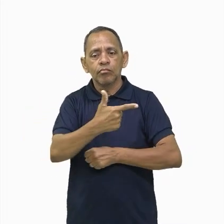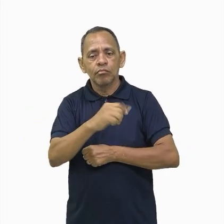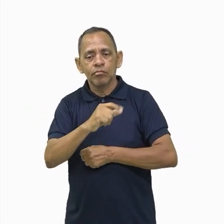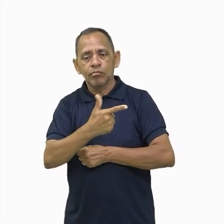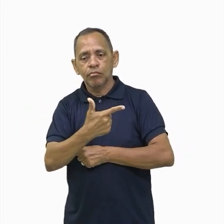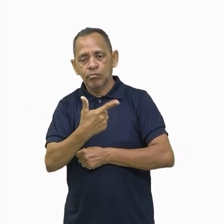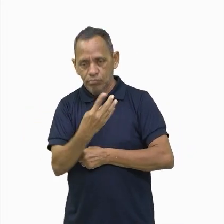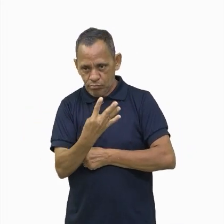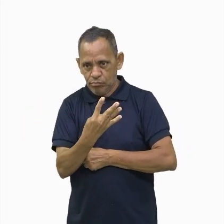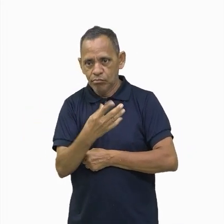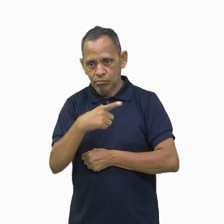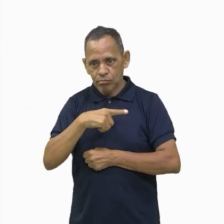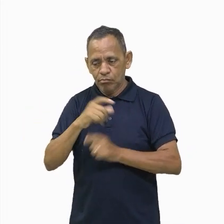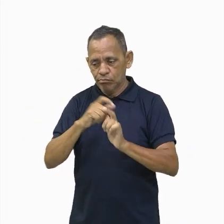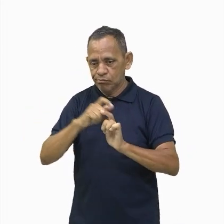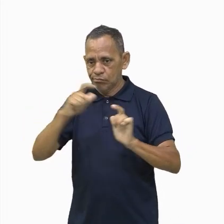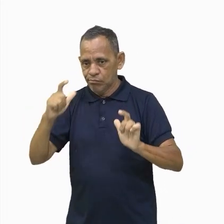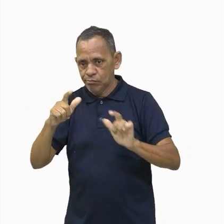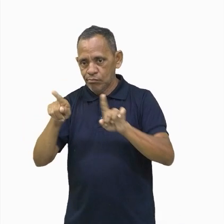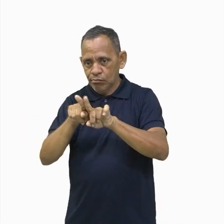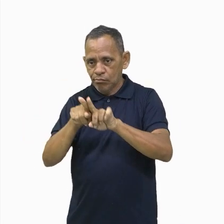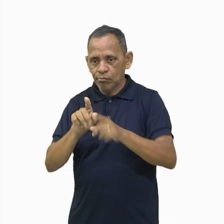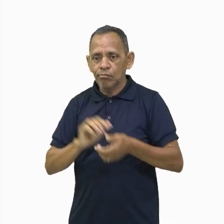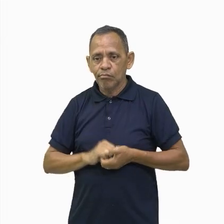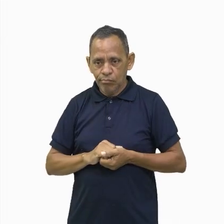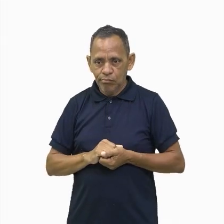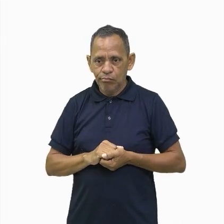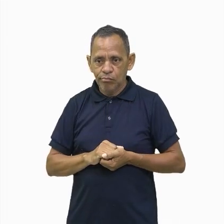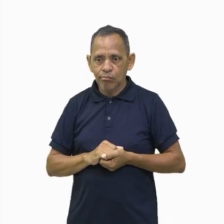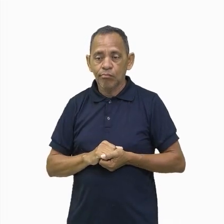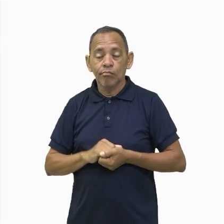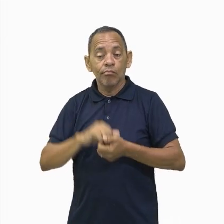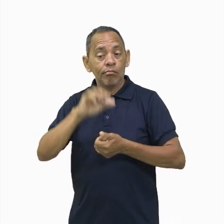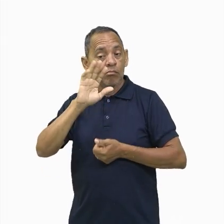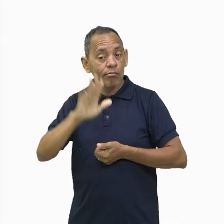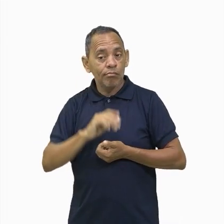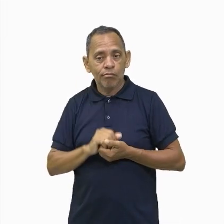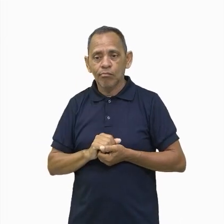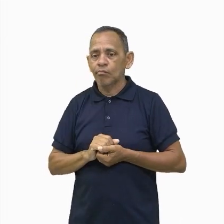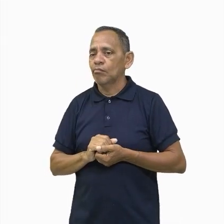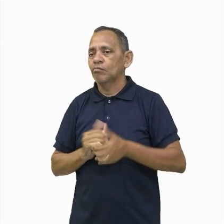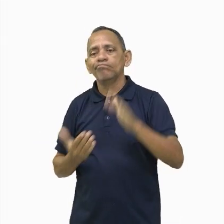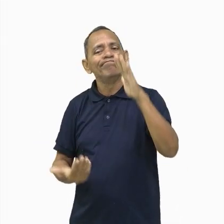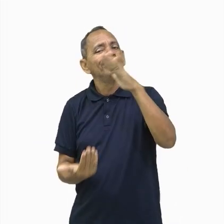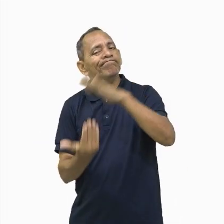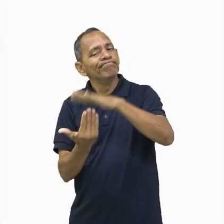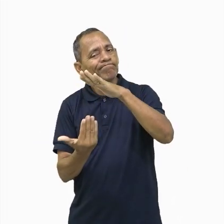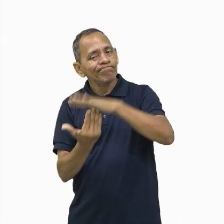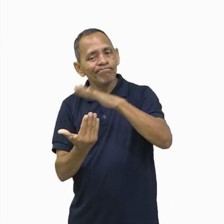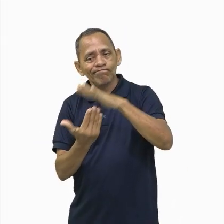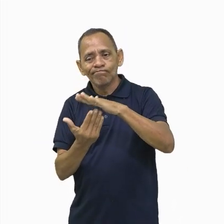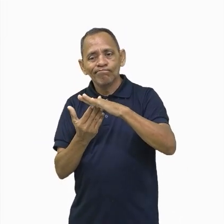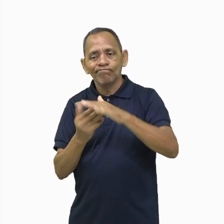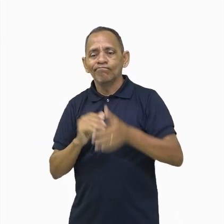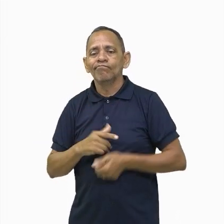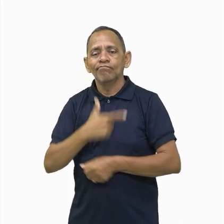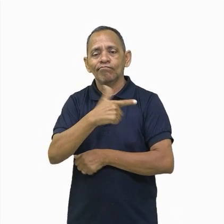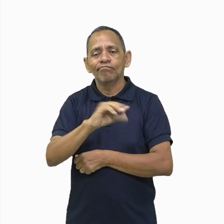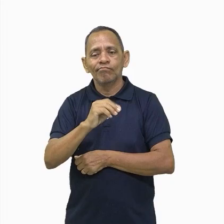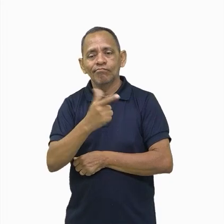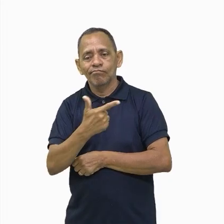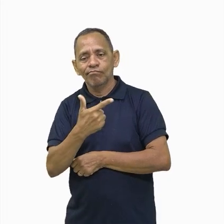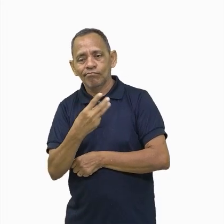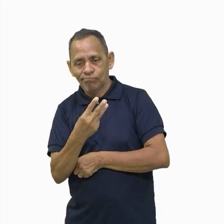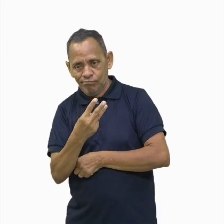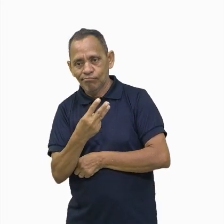aumento, foi alto na verdade, né? Porém não alcançou ali o marco de 2023